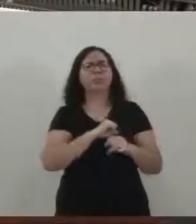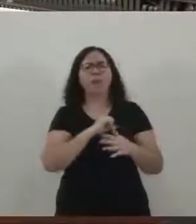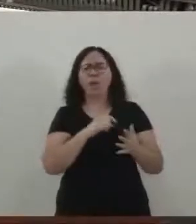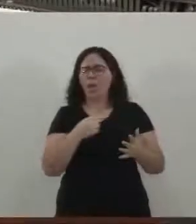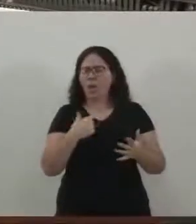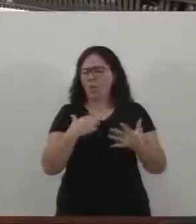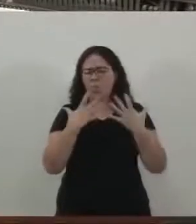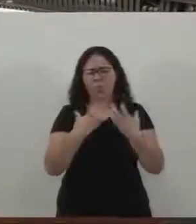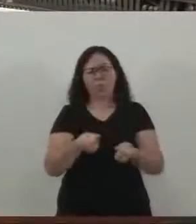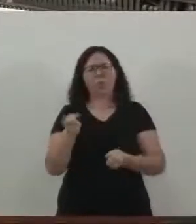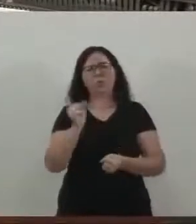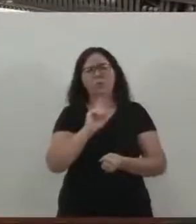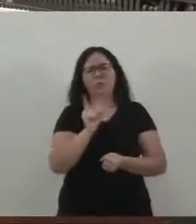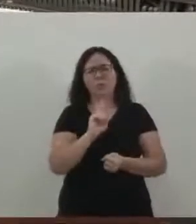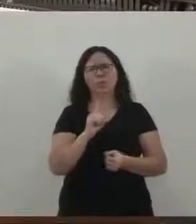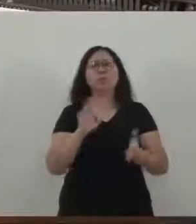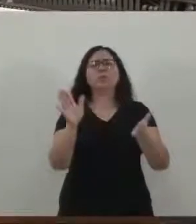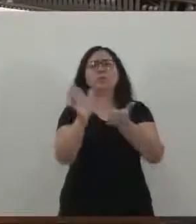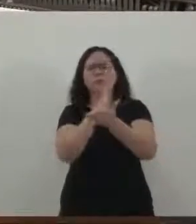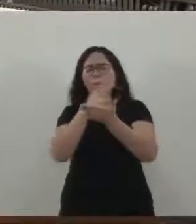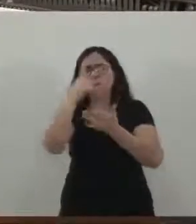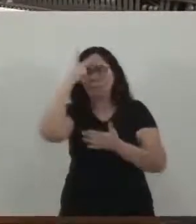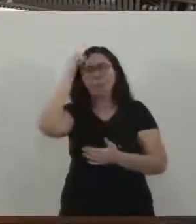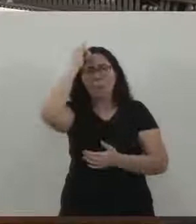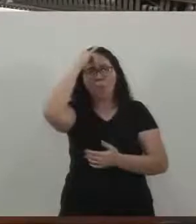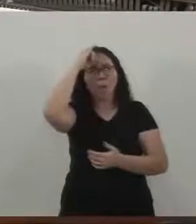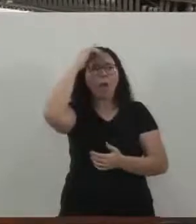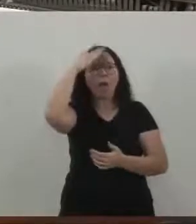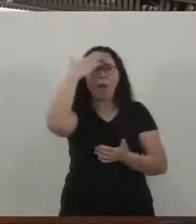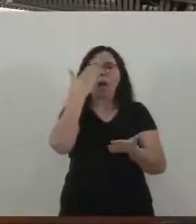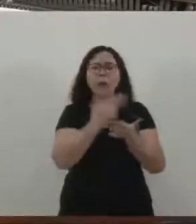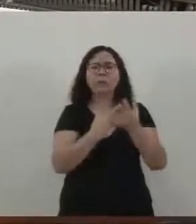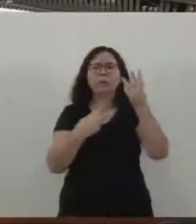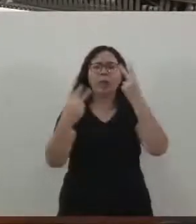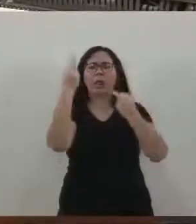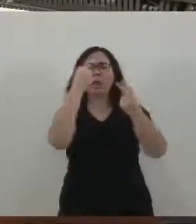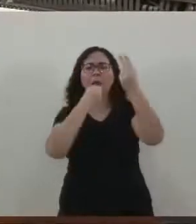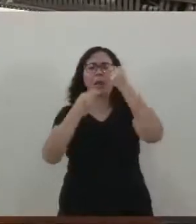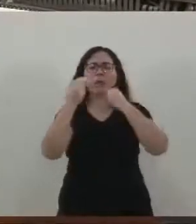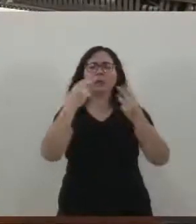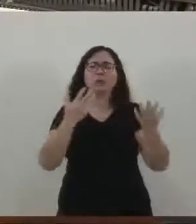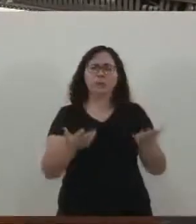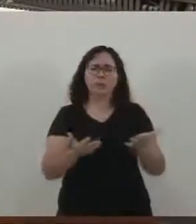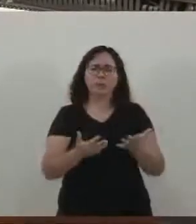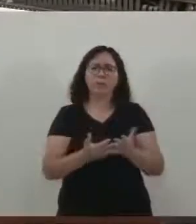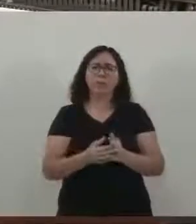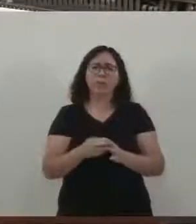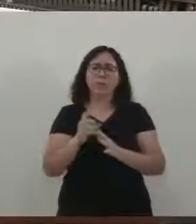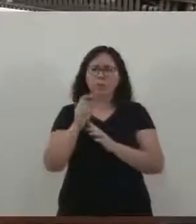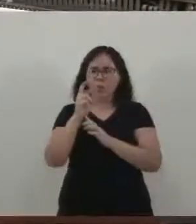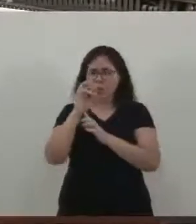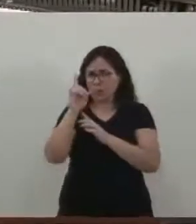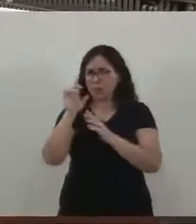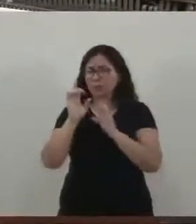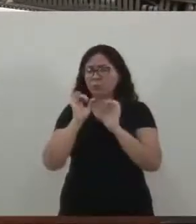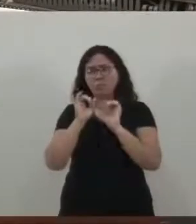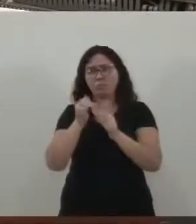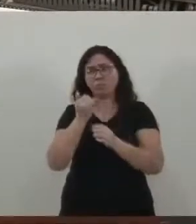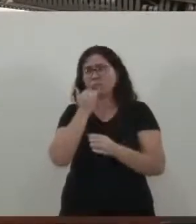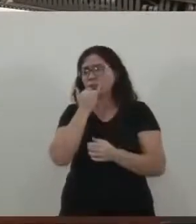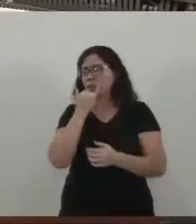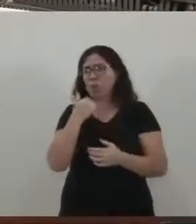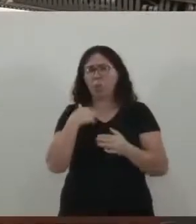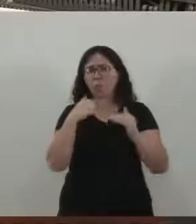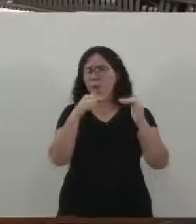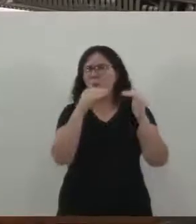abomino isso também, mas sabemos que muita gente acaba caindo em armadilhas muitas vezes. Então fica aí, Rodrigo, se quiser ter uma palavra, realmente eu não coaduno